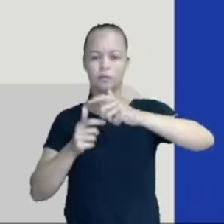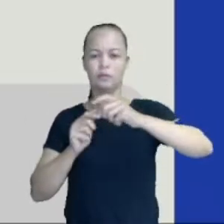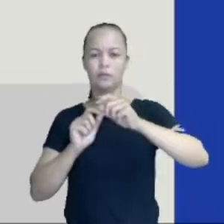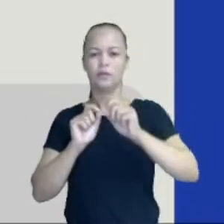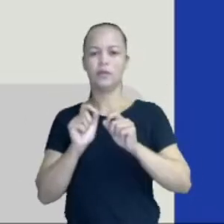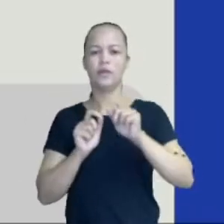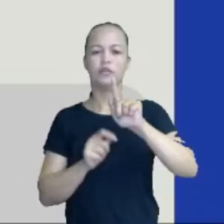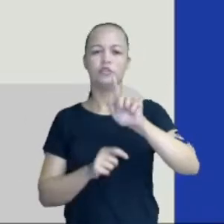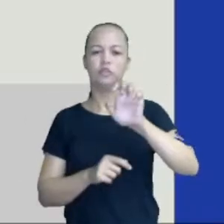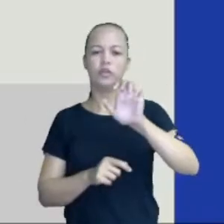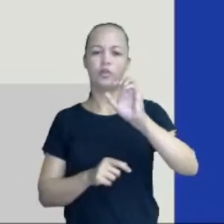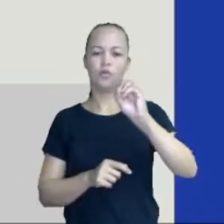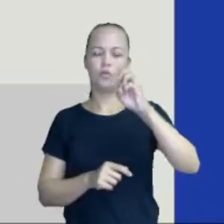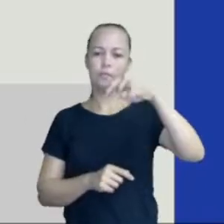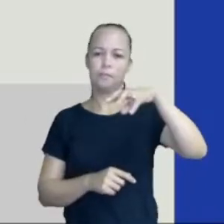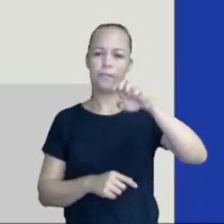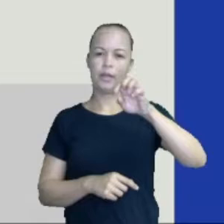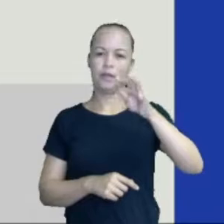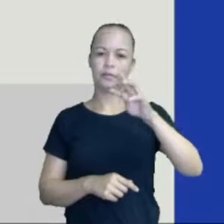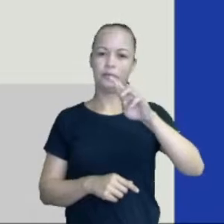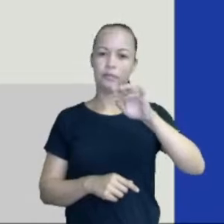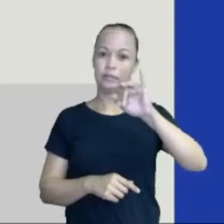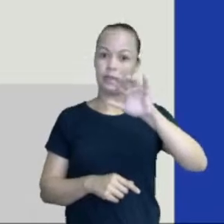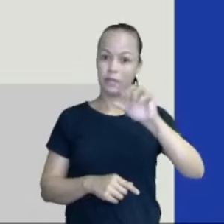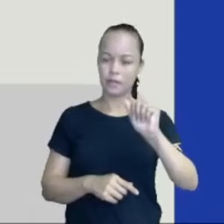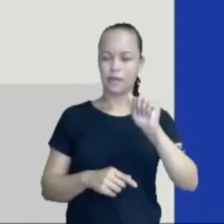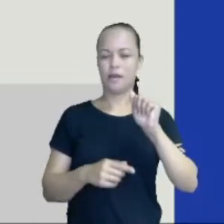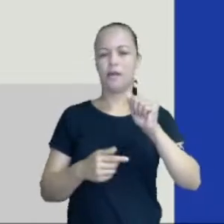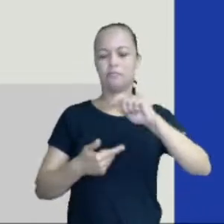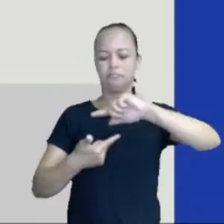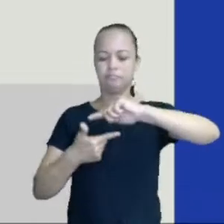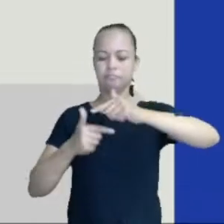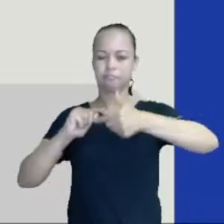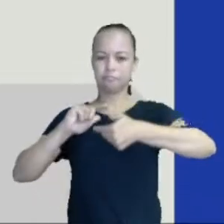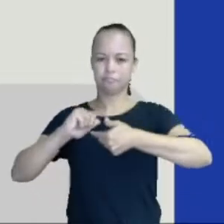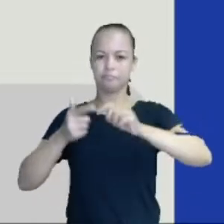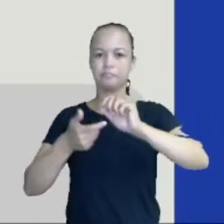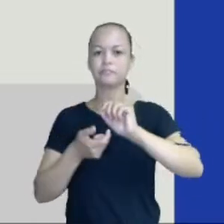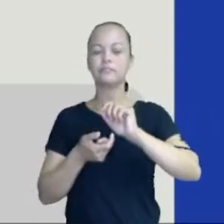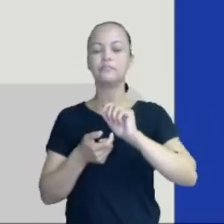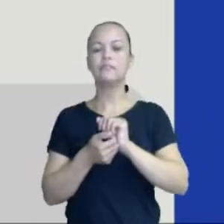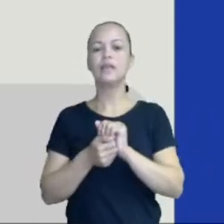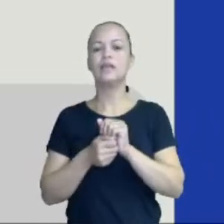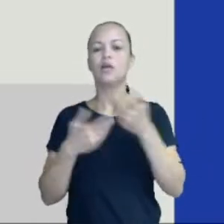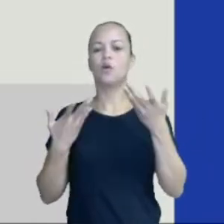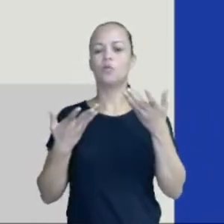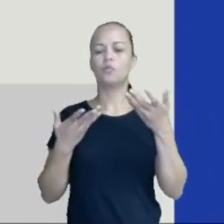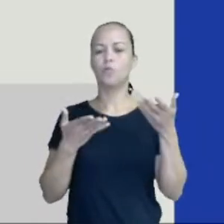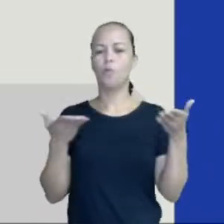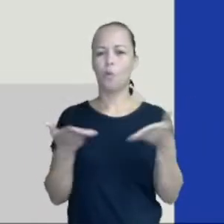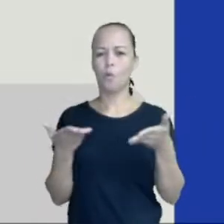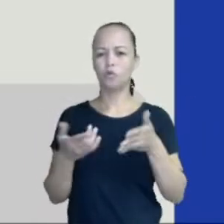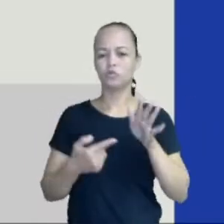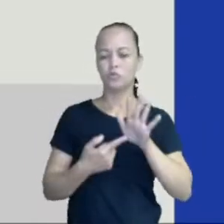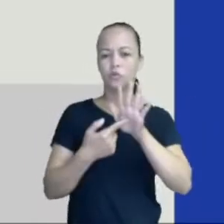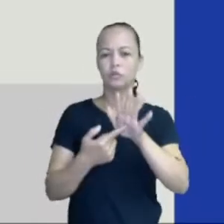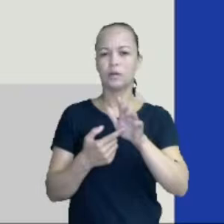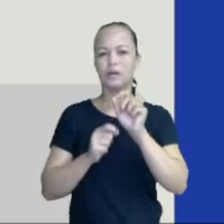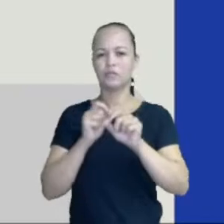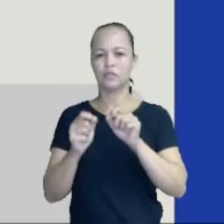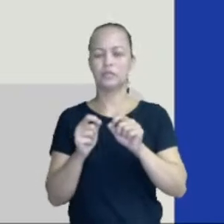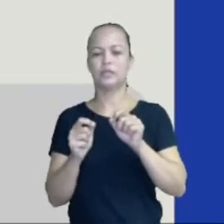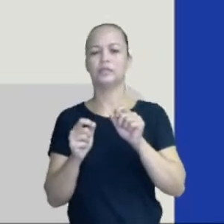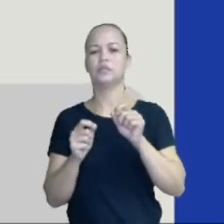a gente ia trazer uma caminhada um pouquinho diferente lá das operações básicas. Eu dei uma paradinha, trouxe para vocês o campo